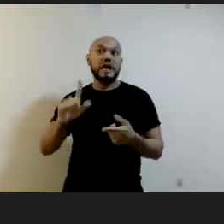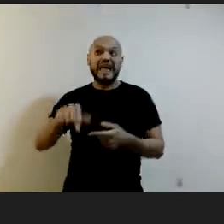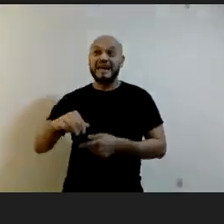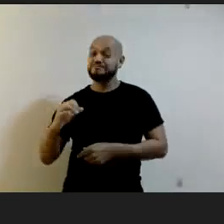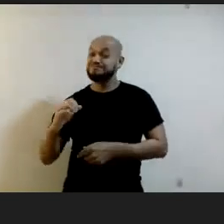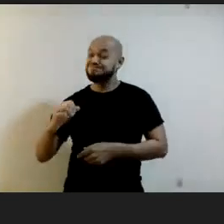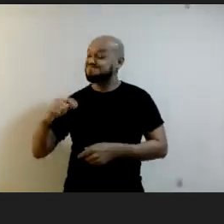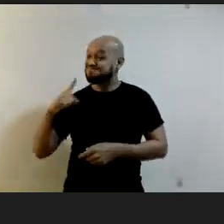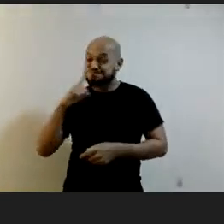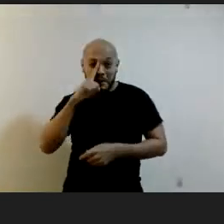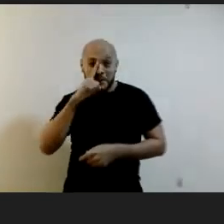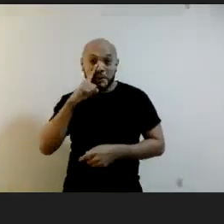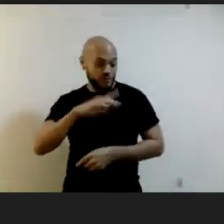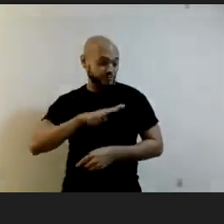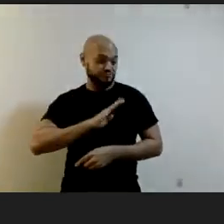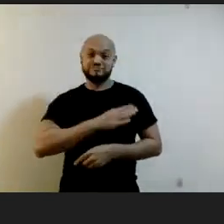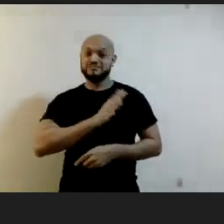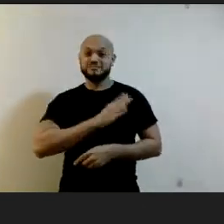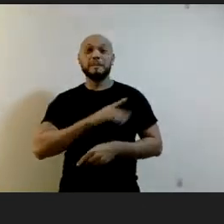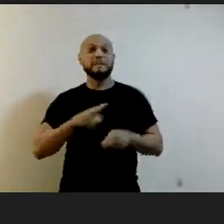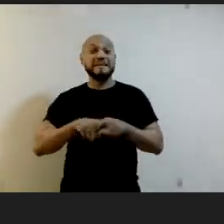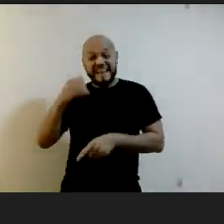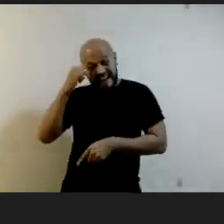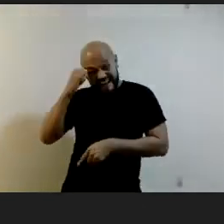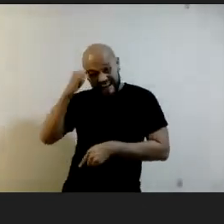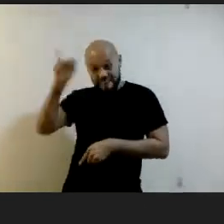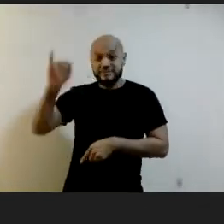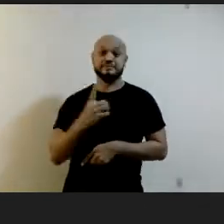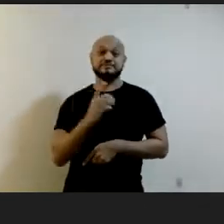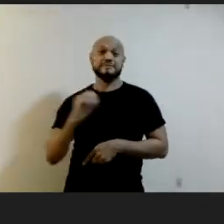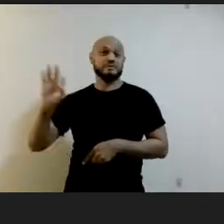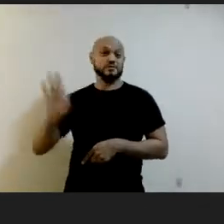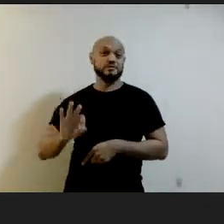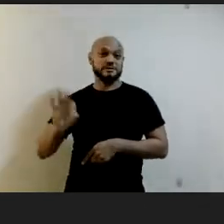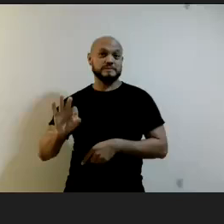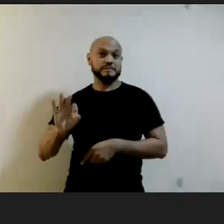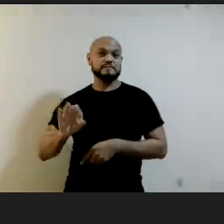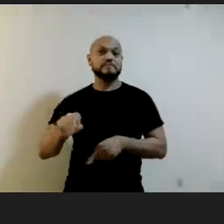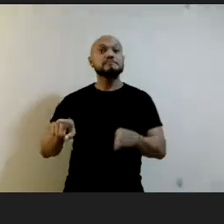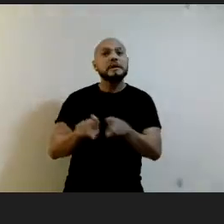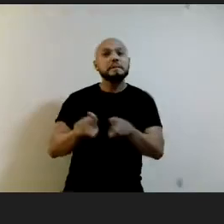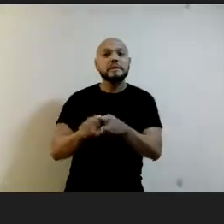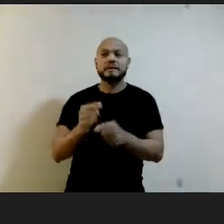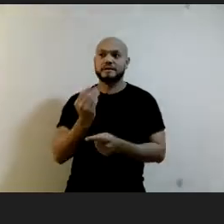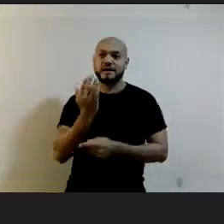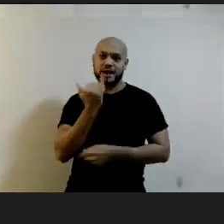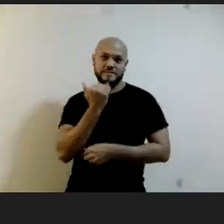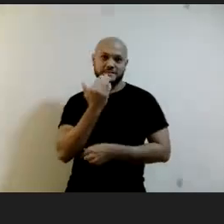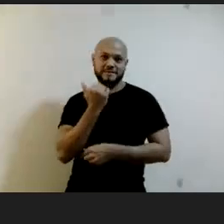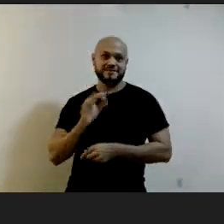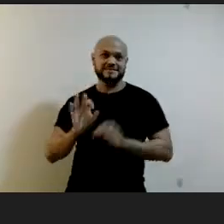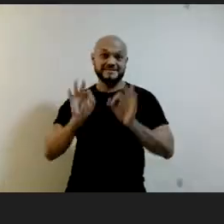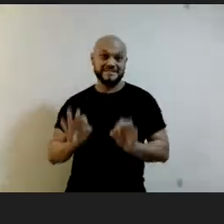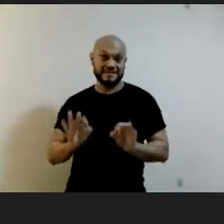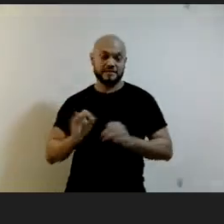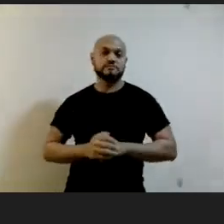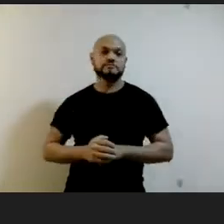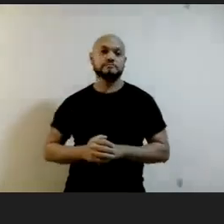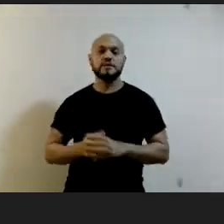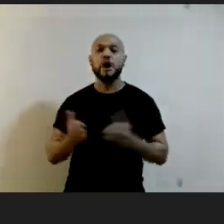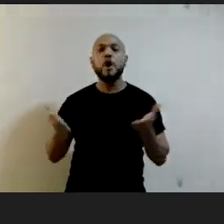coração, têm que ser evitados, e a alimentação. Então, a alimentação hoje está na